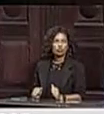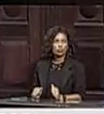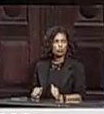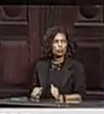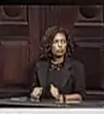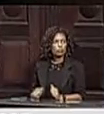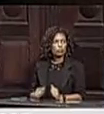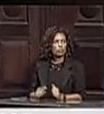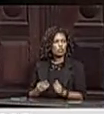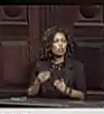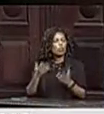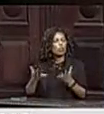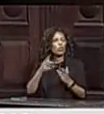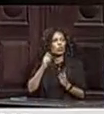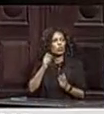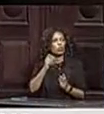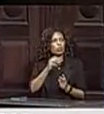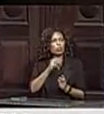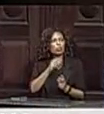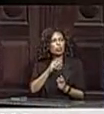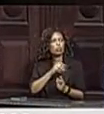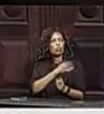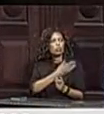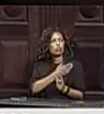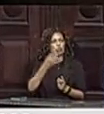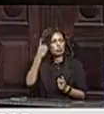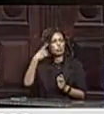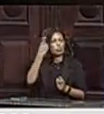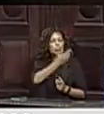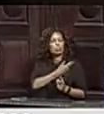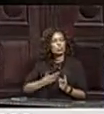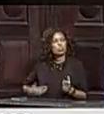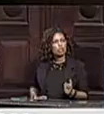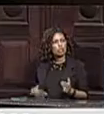senhor presidente, é preciso dizer